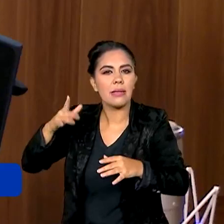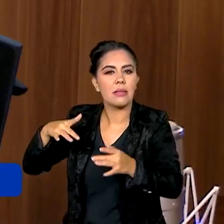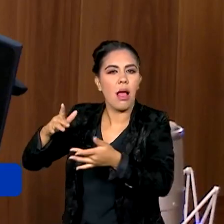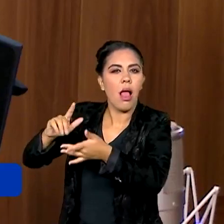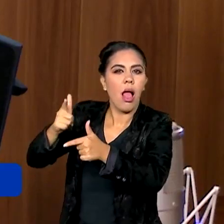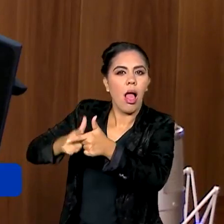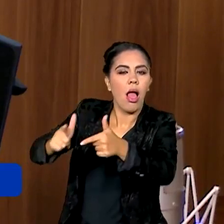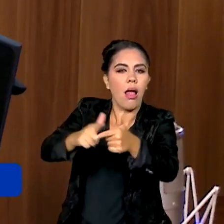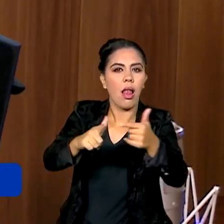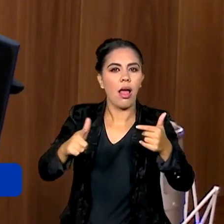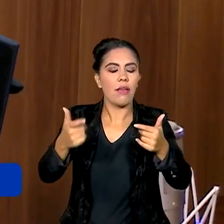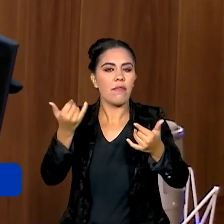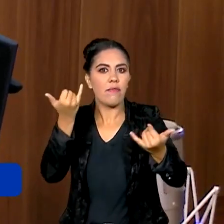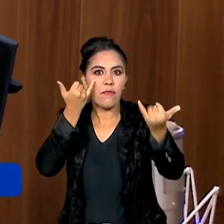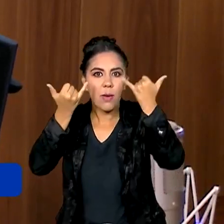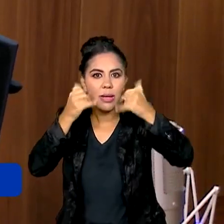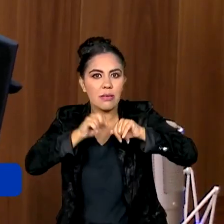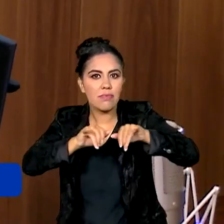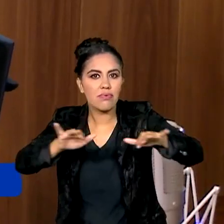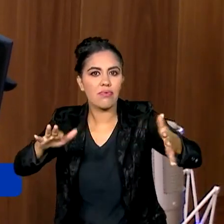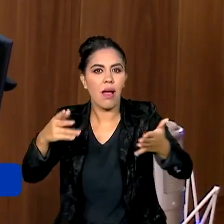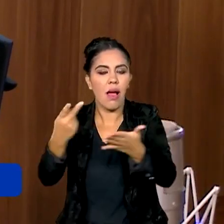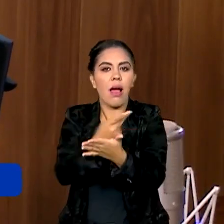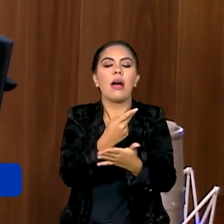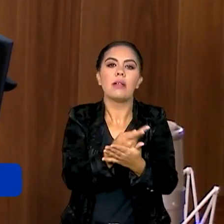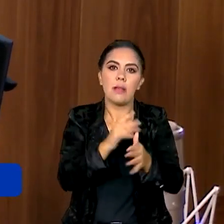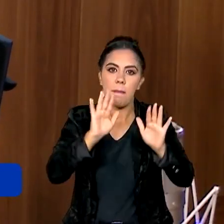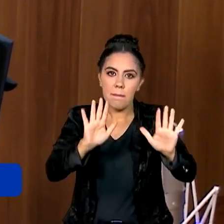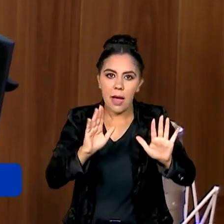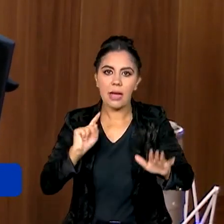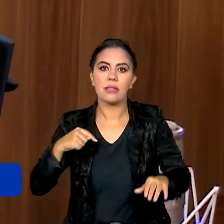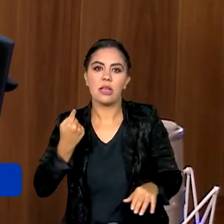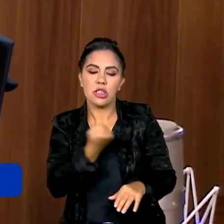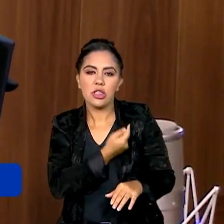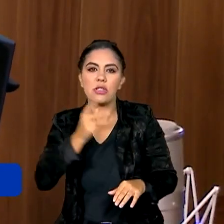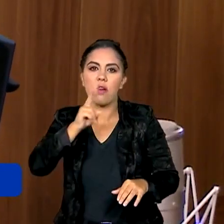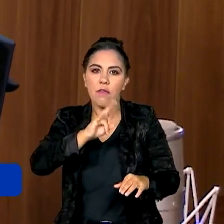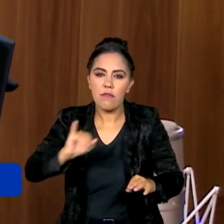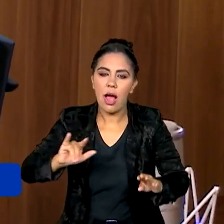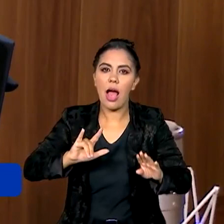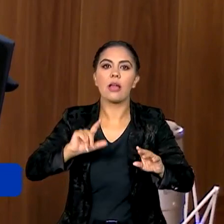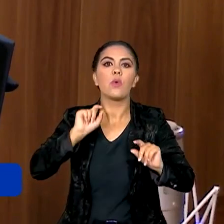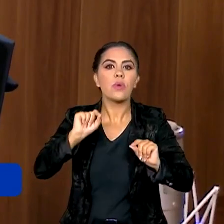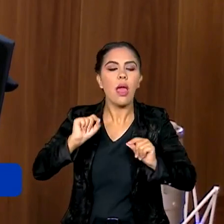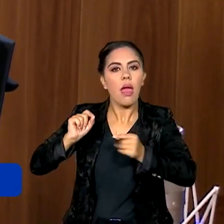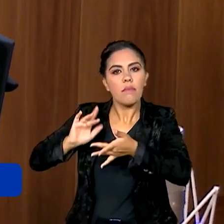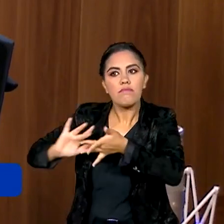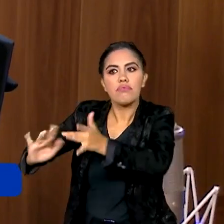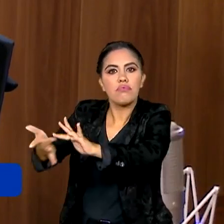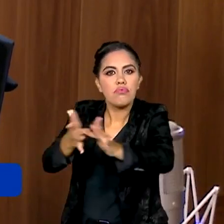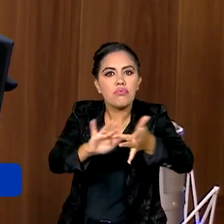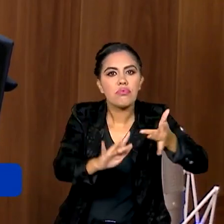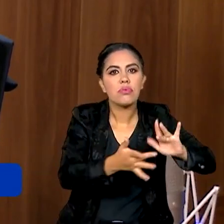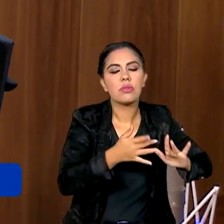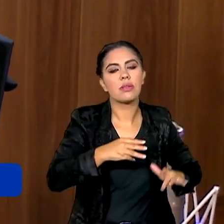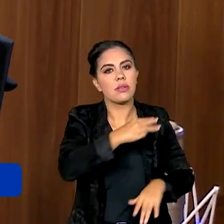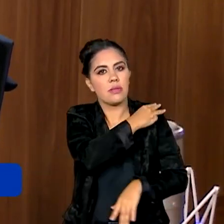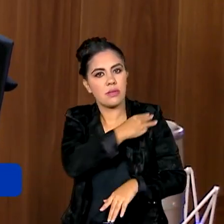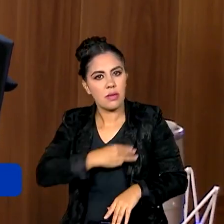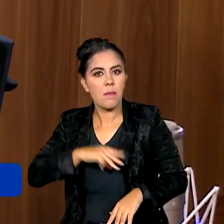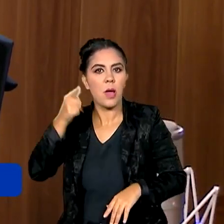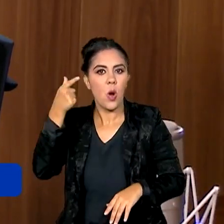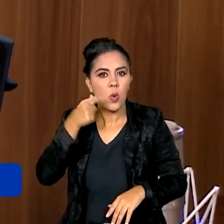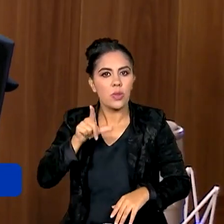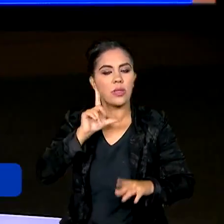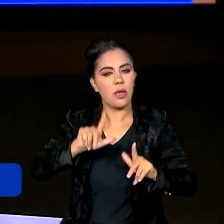correta. Mas esse é um aprendizado cotidiano, nós vamos intensificando a interação com os ministros para ir acertando cada vez